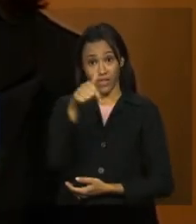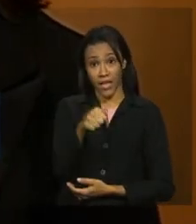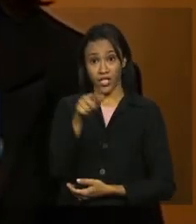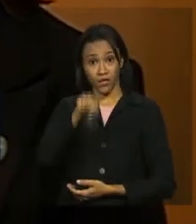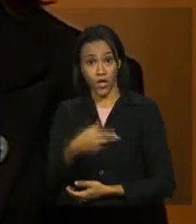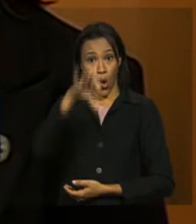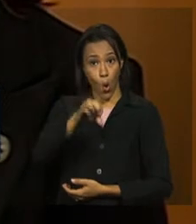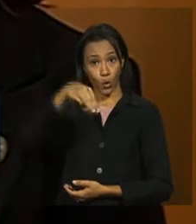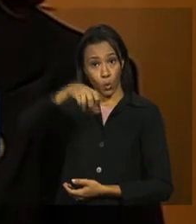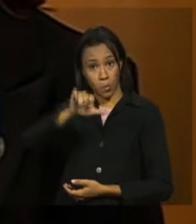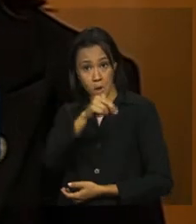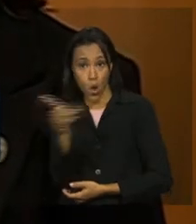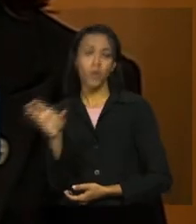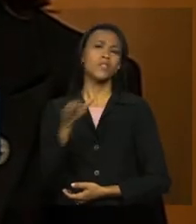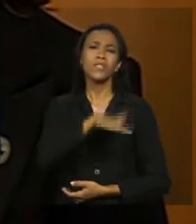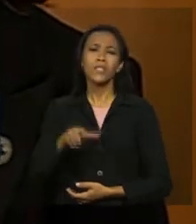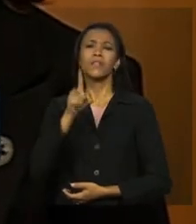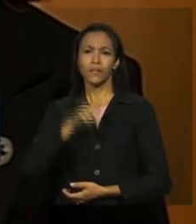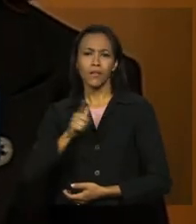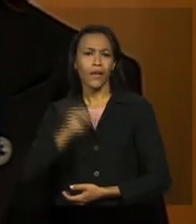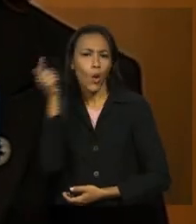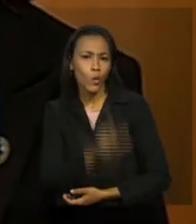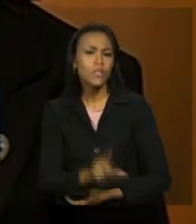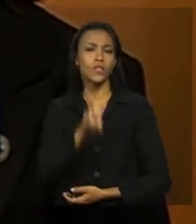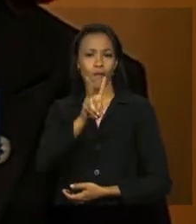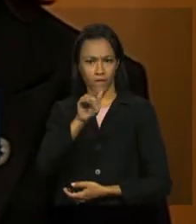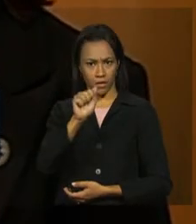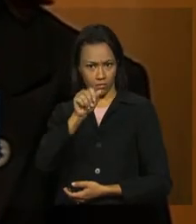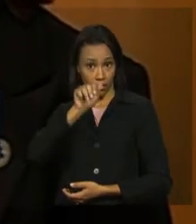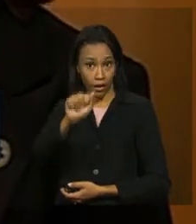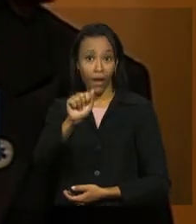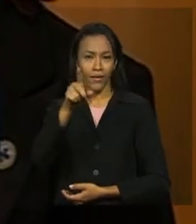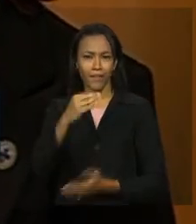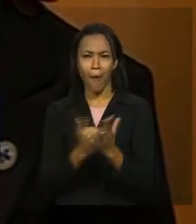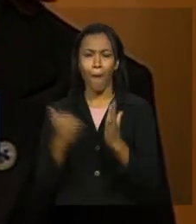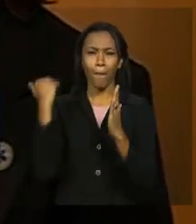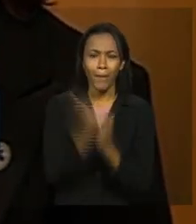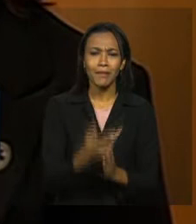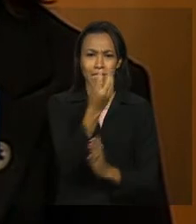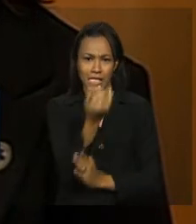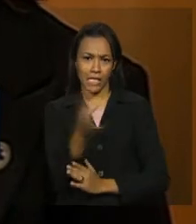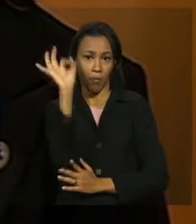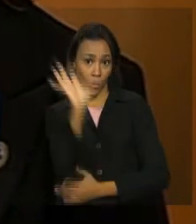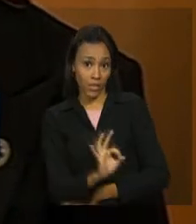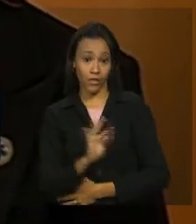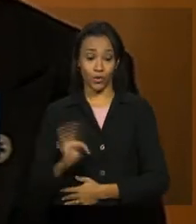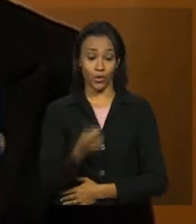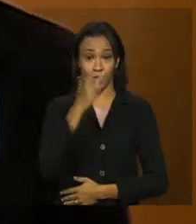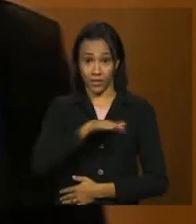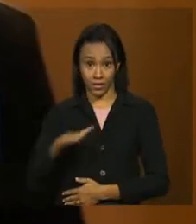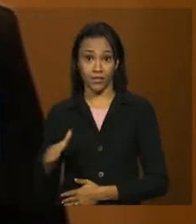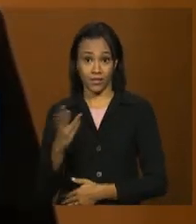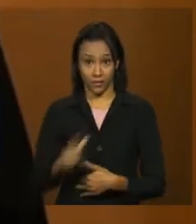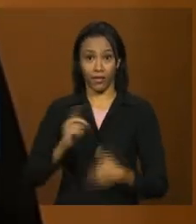7,8 milhões de crianças sejam atendidas com a suplementação de vitamina A significa o metro e sessenta por cento na cobertura das Crianças